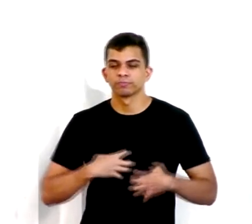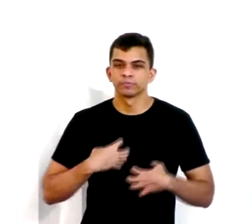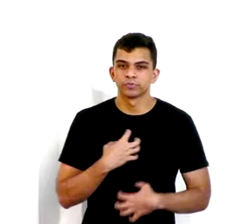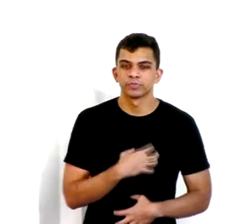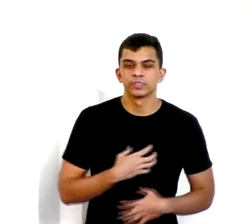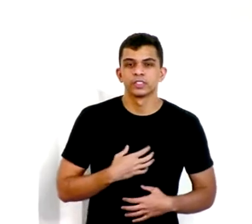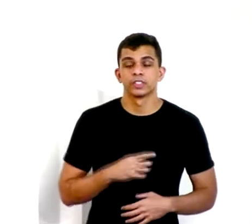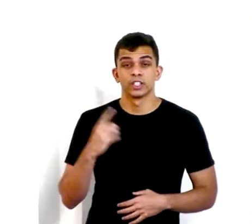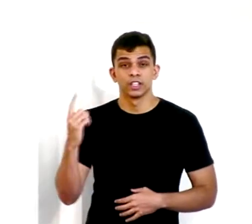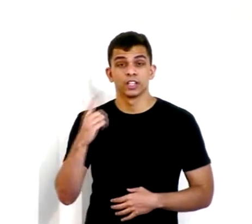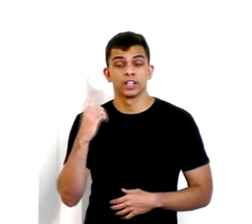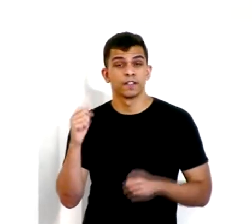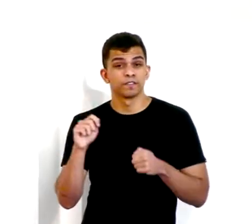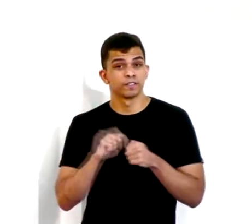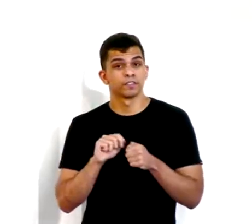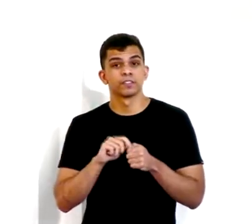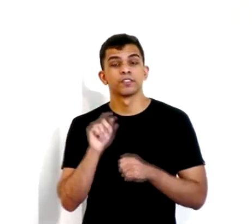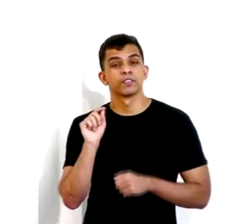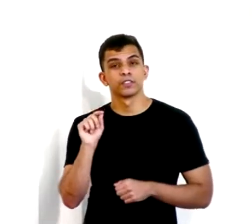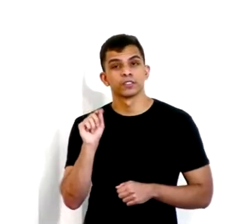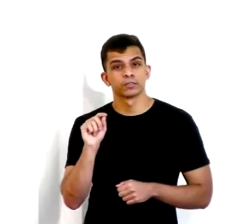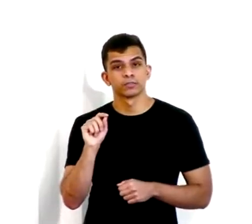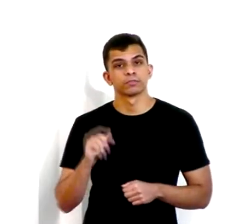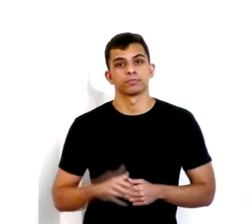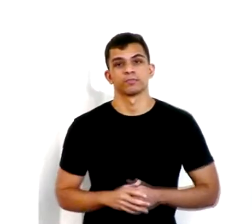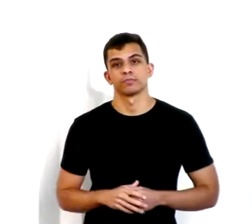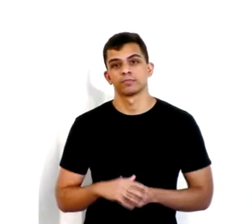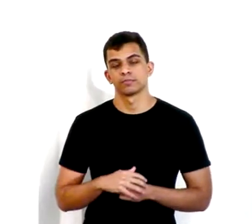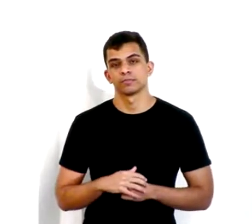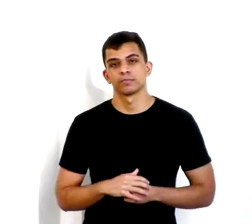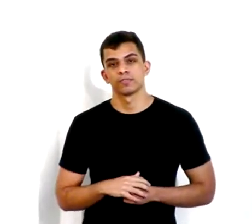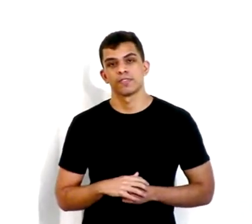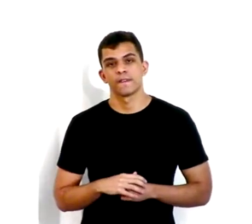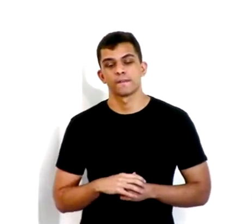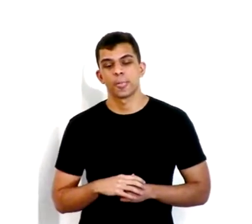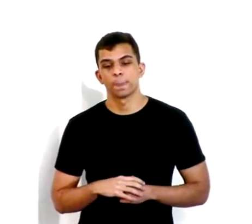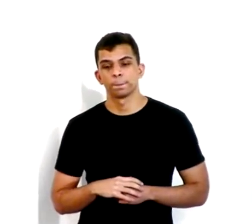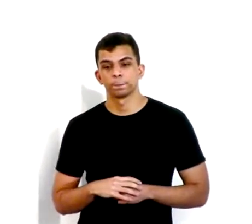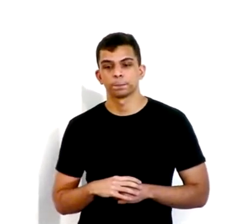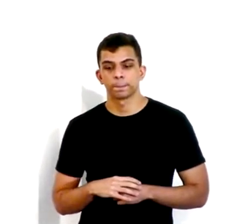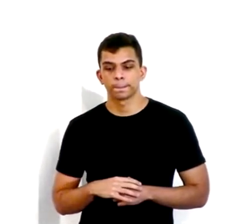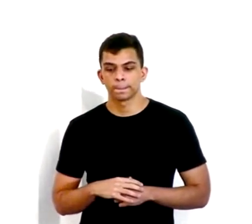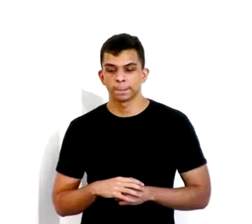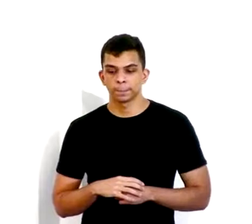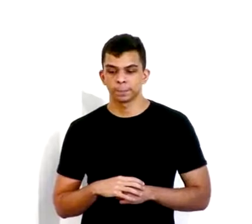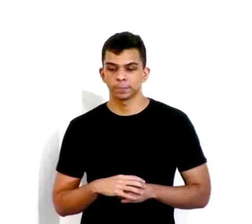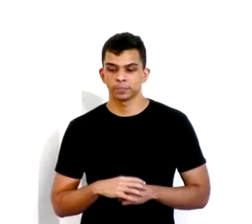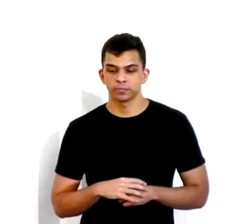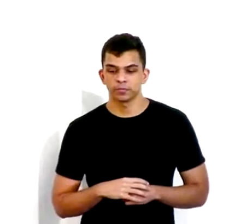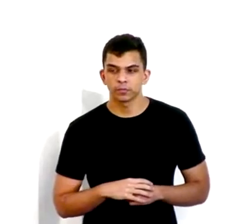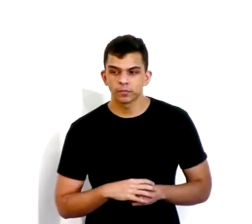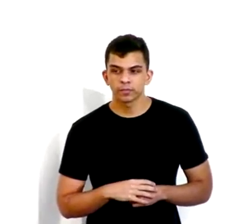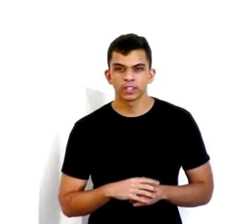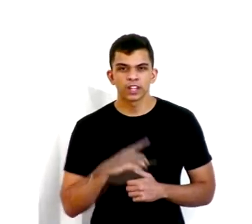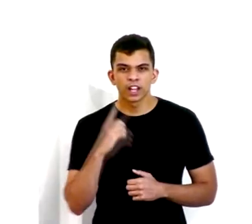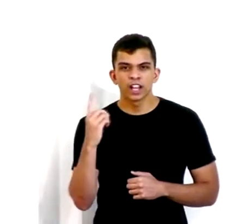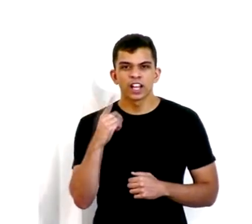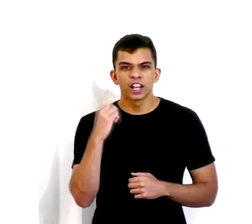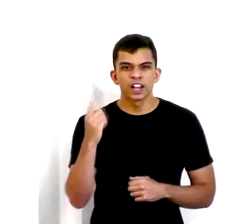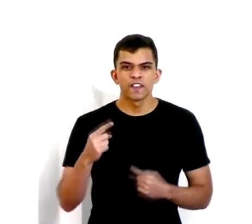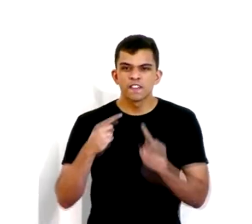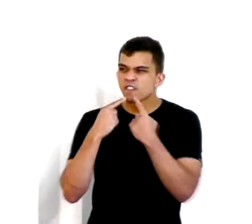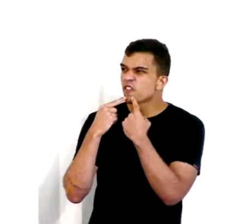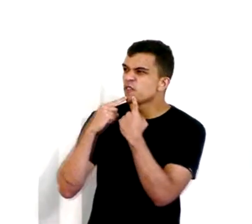7 nos ensinam o que ele fez. Ele não se revoltou, ele não se